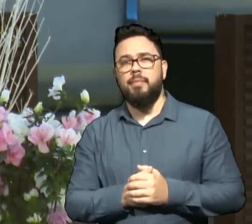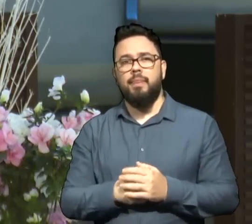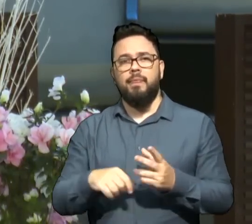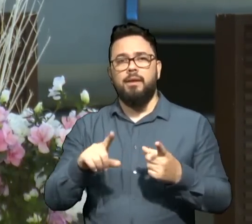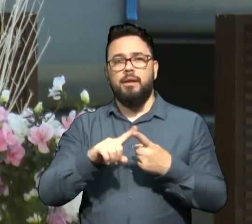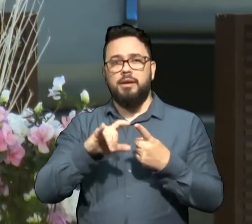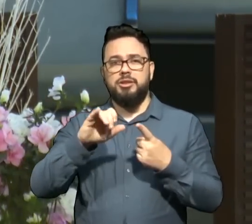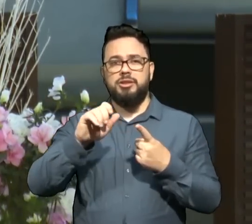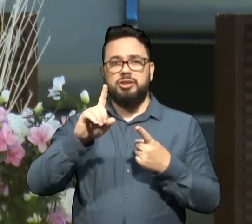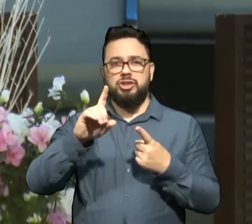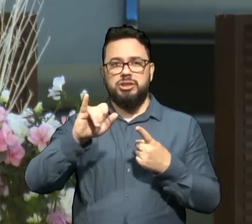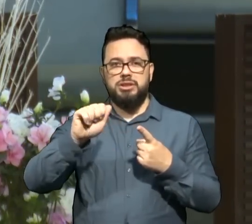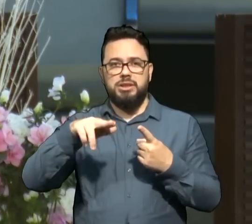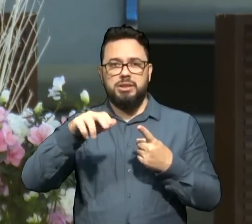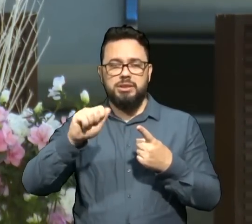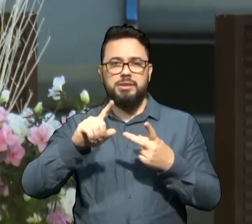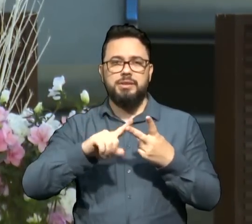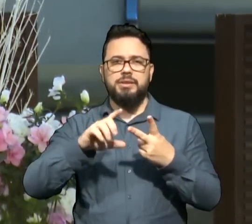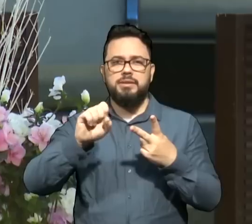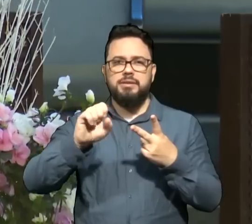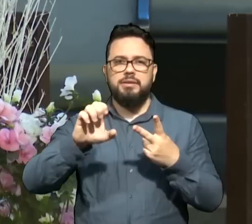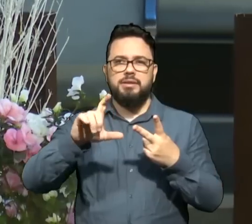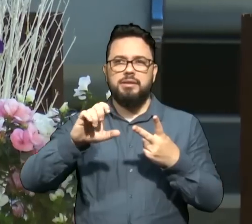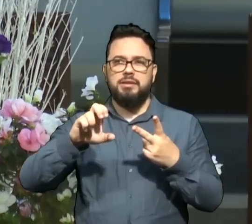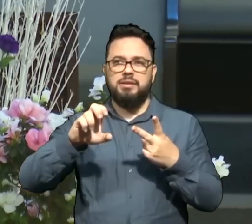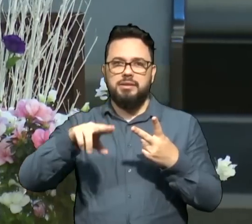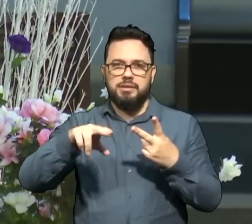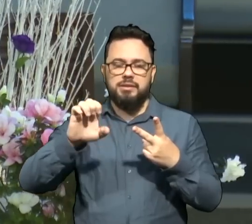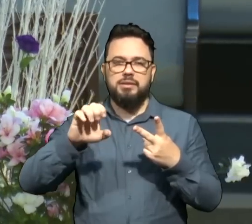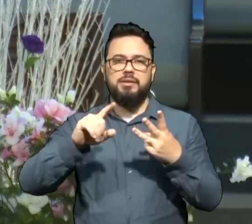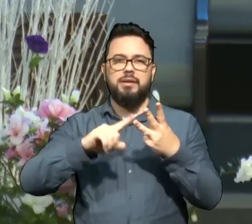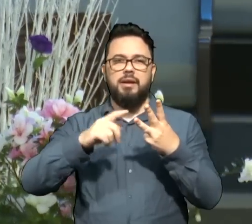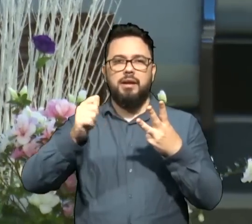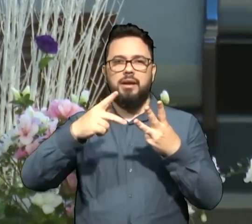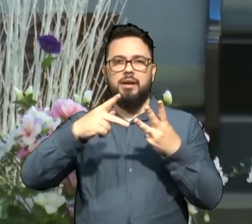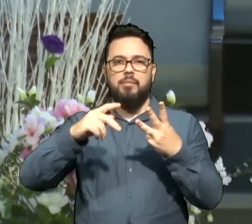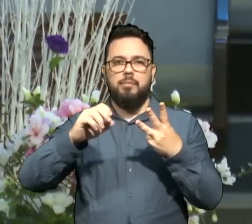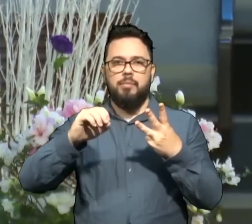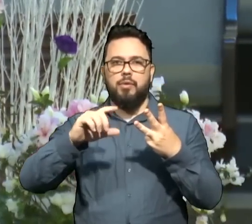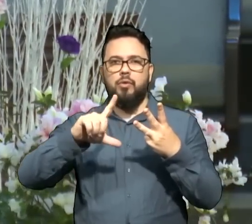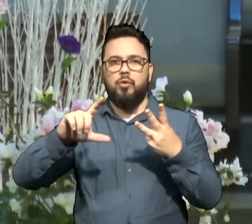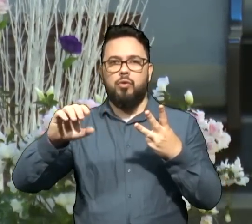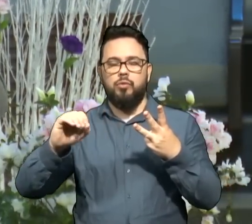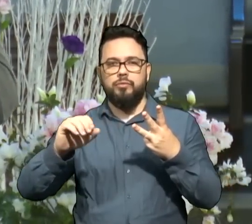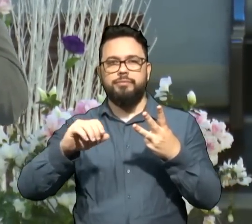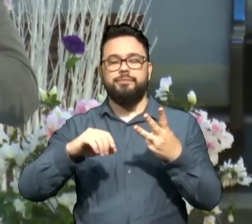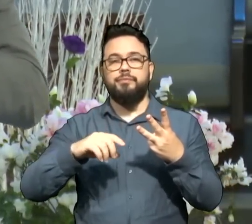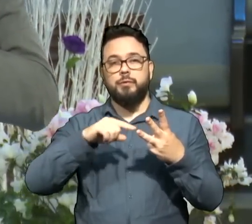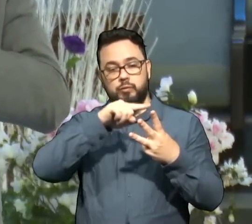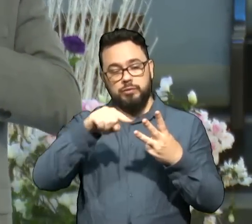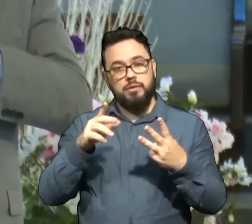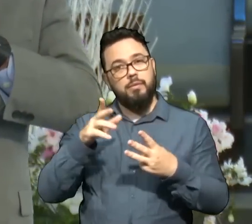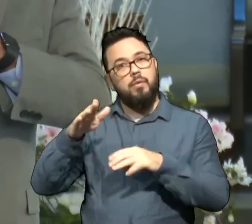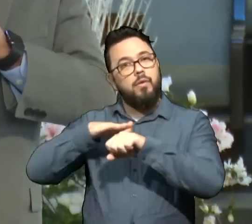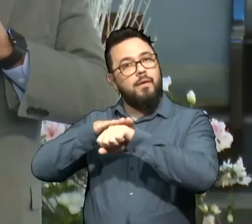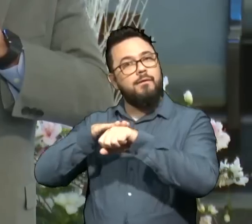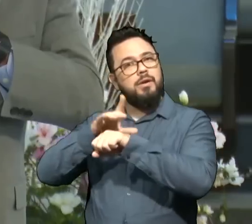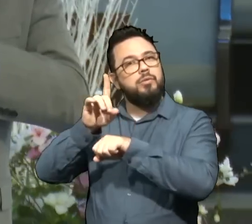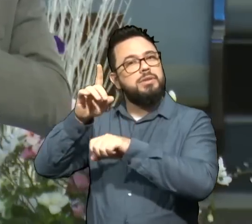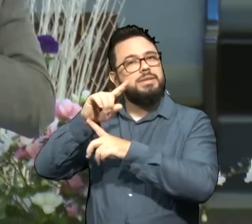Apolo foram conversar com Zeus Zeus fez a ilha sair da profundidade das